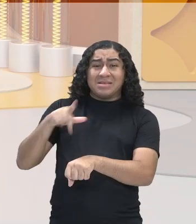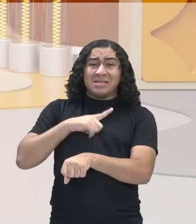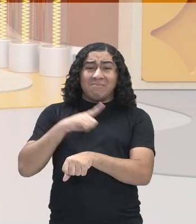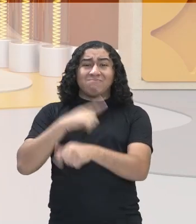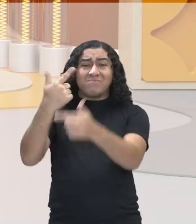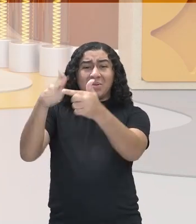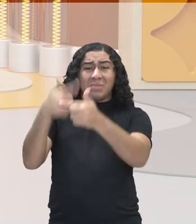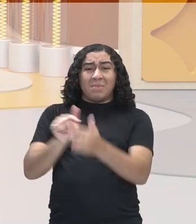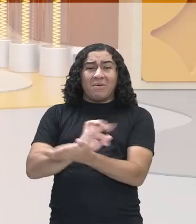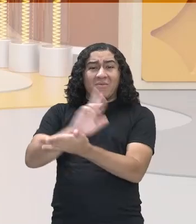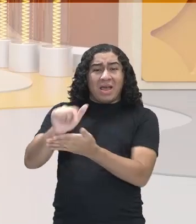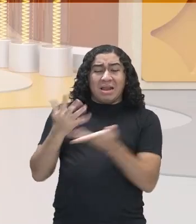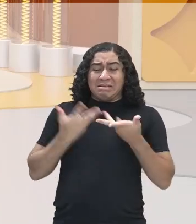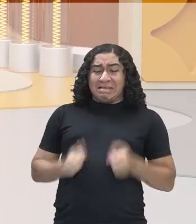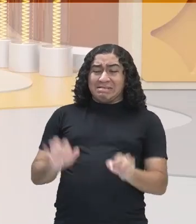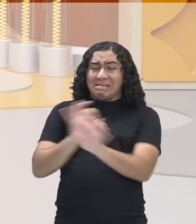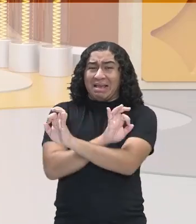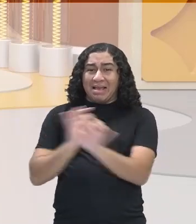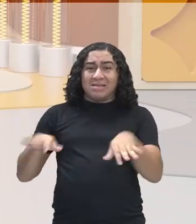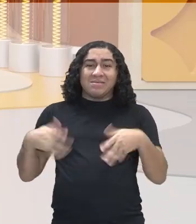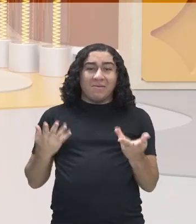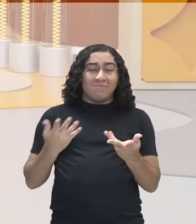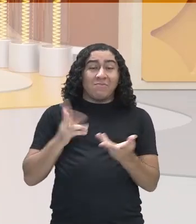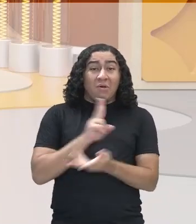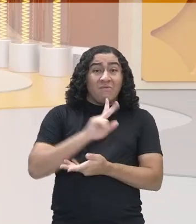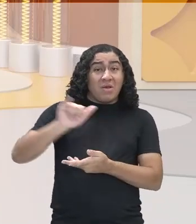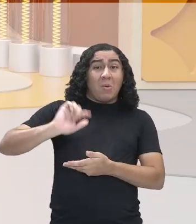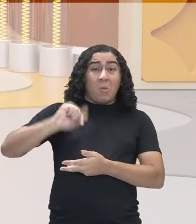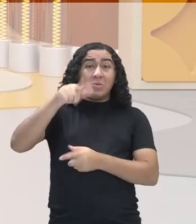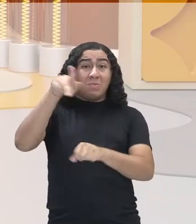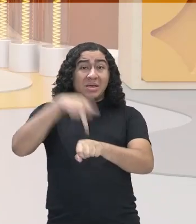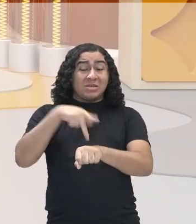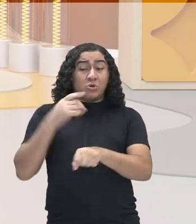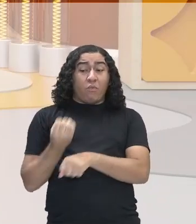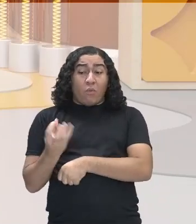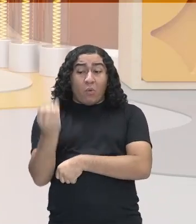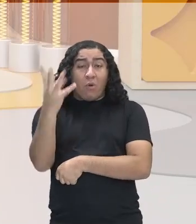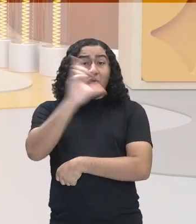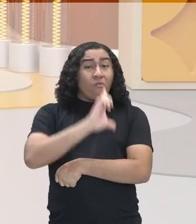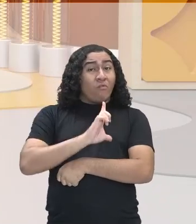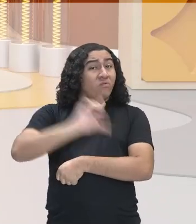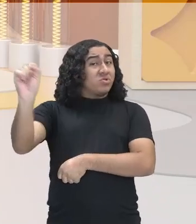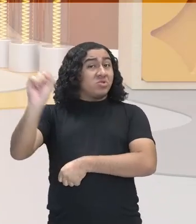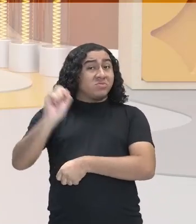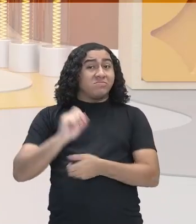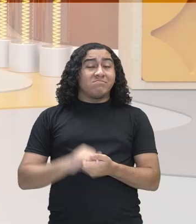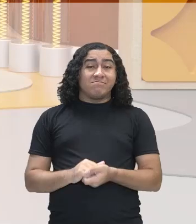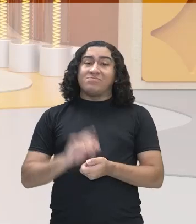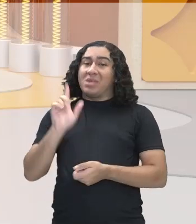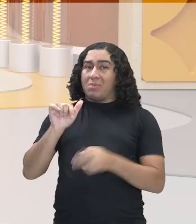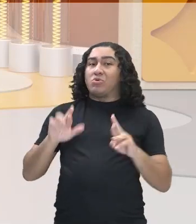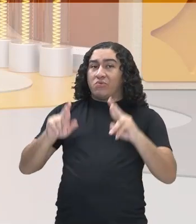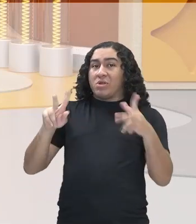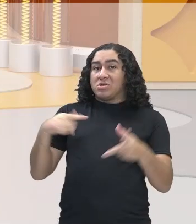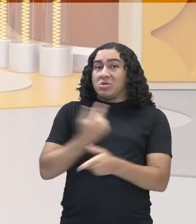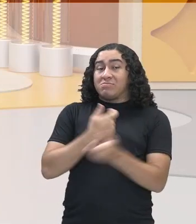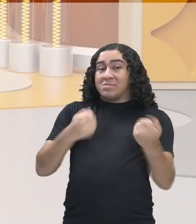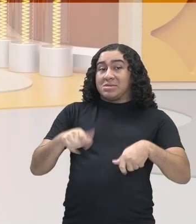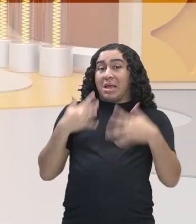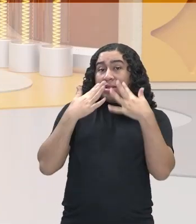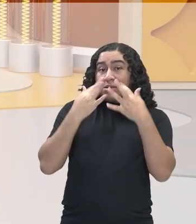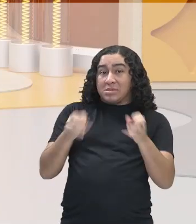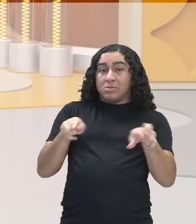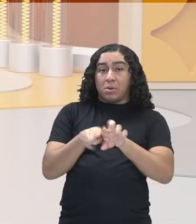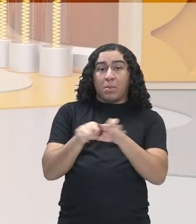ninguém me aceita, tal e tal. Vou embora, quero ir embora daqui, eu quero fugir. Essa é uma grande diferença que a gente precisa ver também na